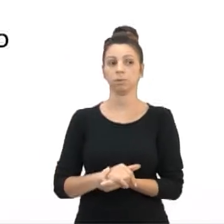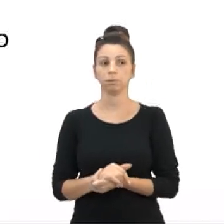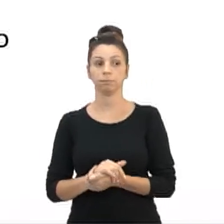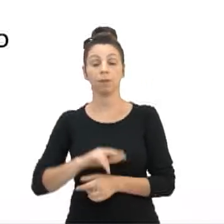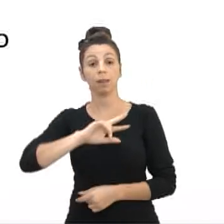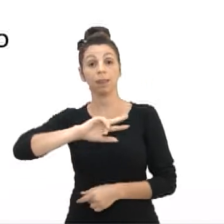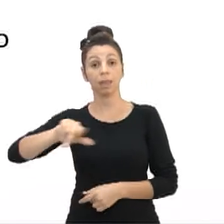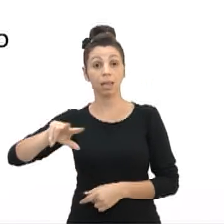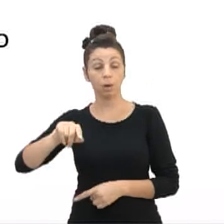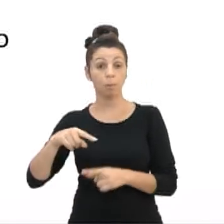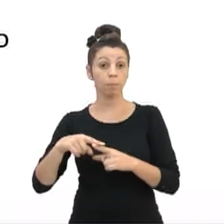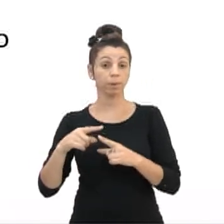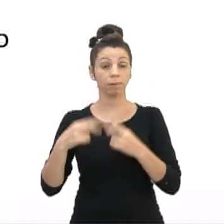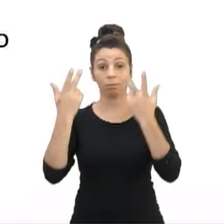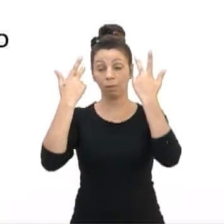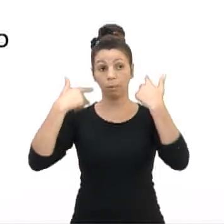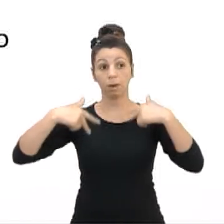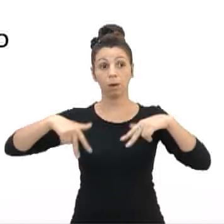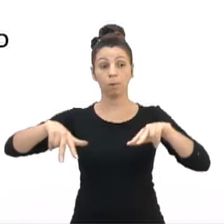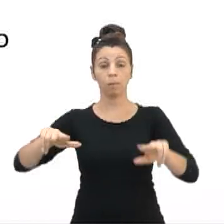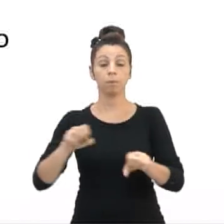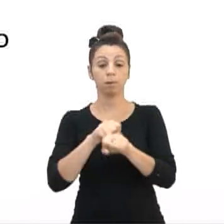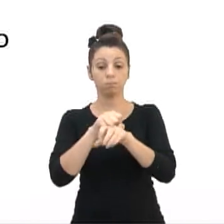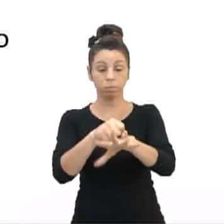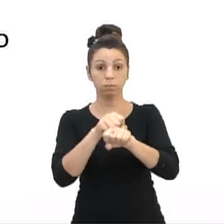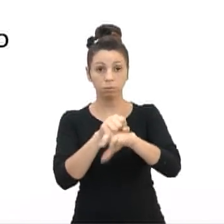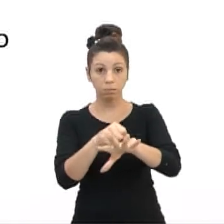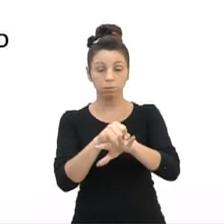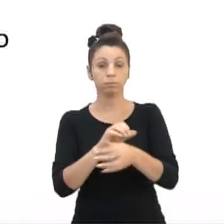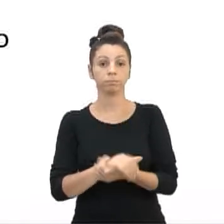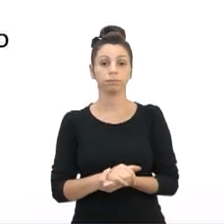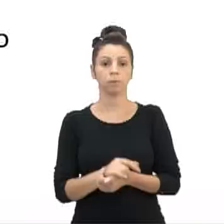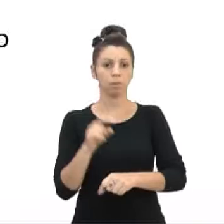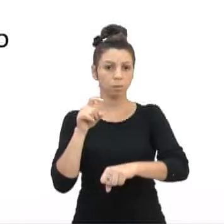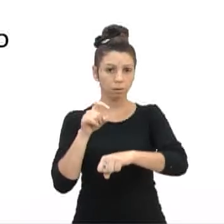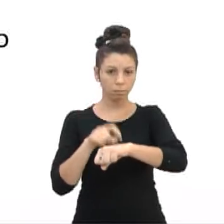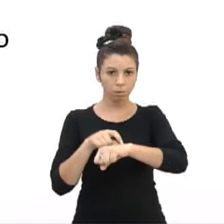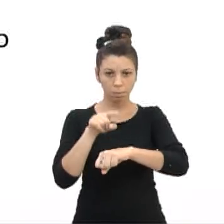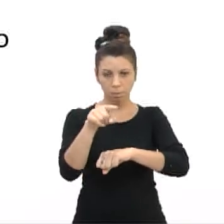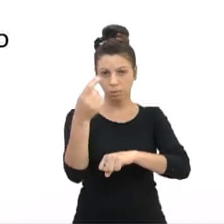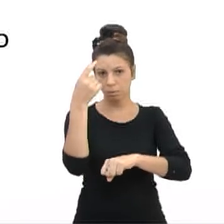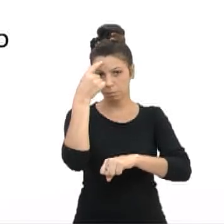se referir a podcast. Um tempinho para vocês pensarem.